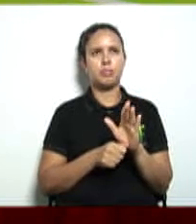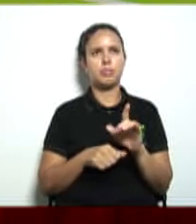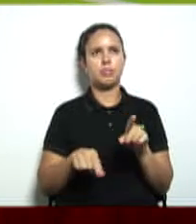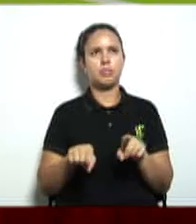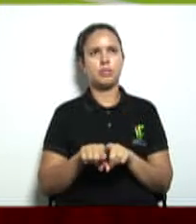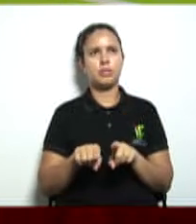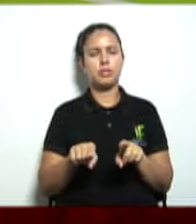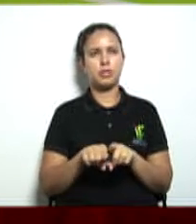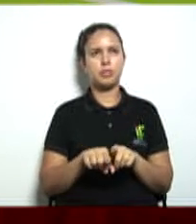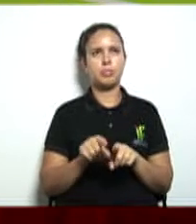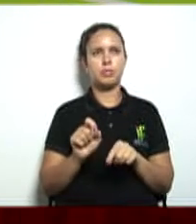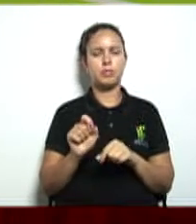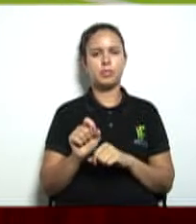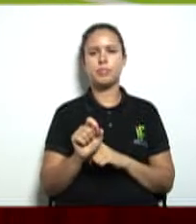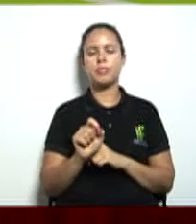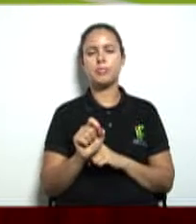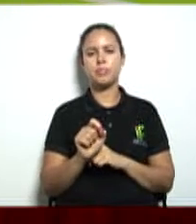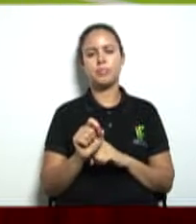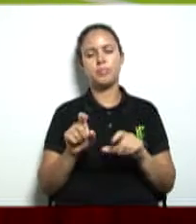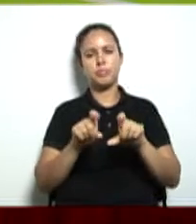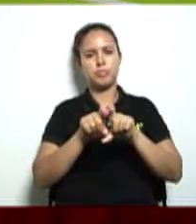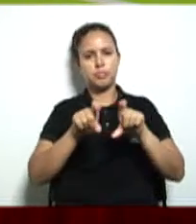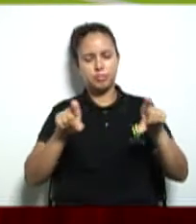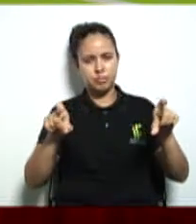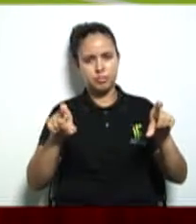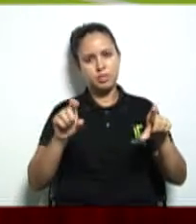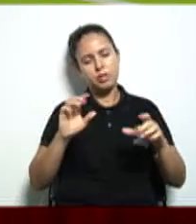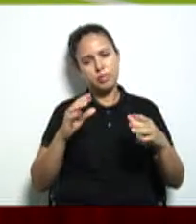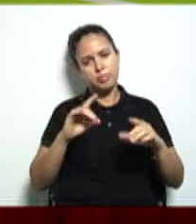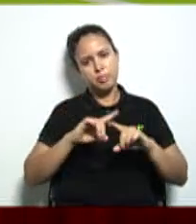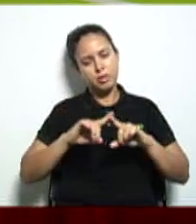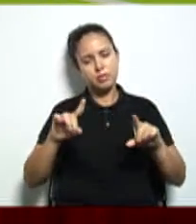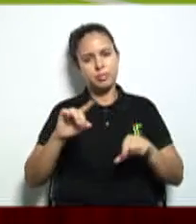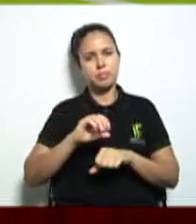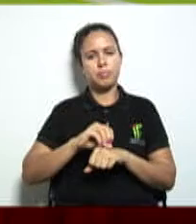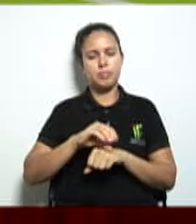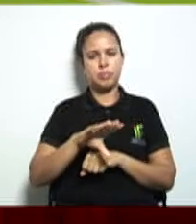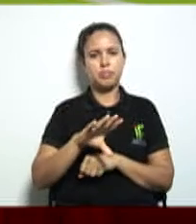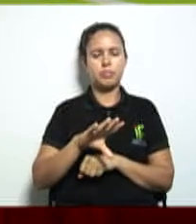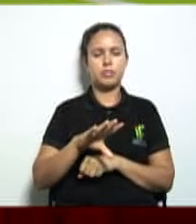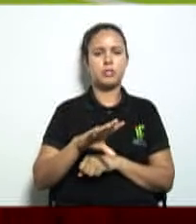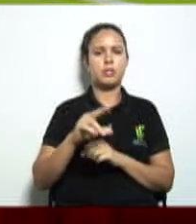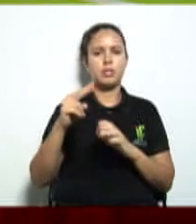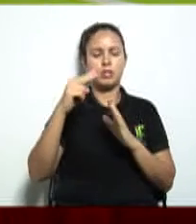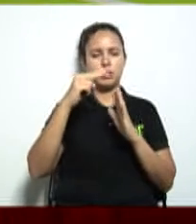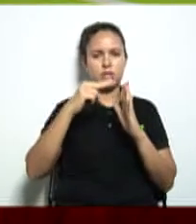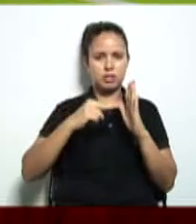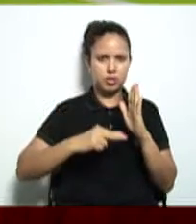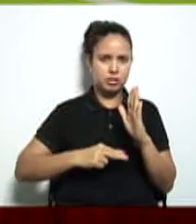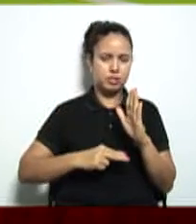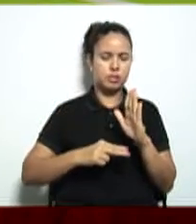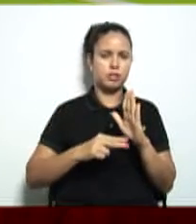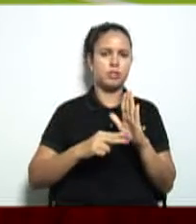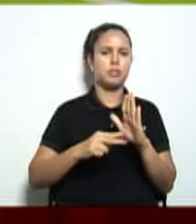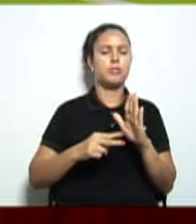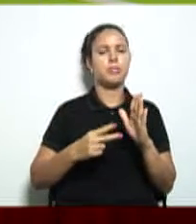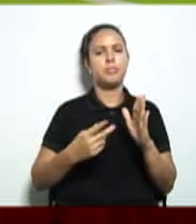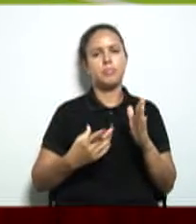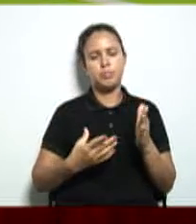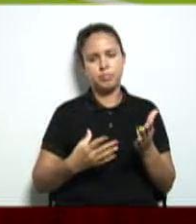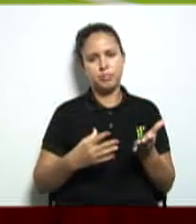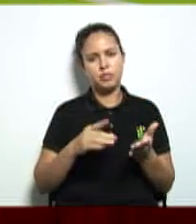foi uma forma de estar abreviando, mas fica a dica, quando vocês forem fazer a leitura de algum código, de